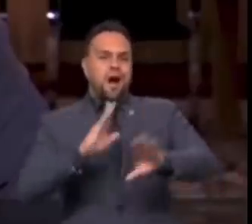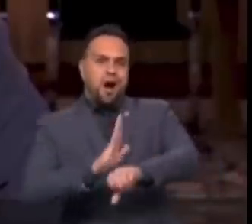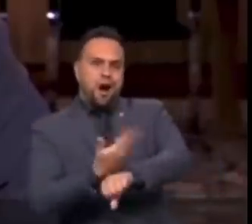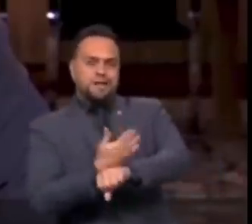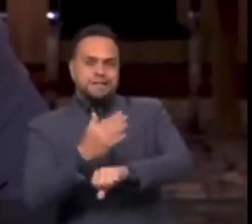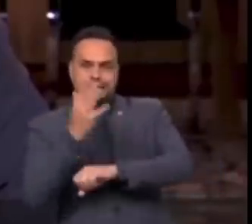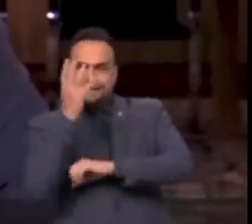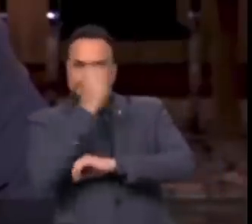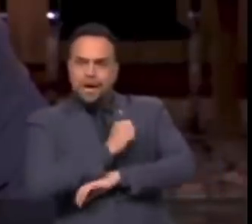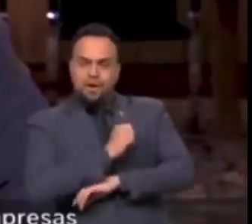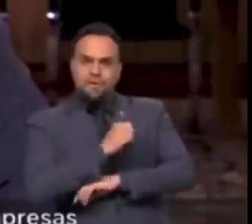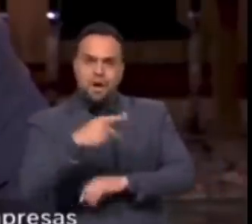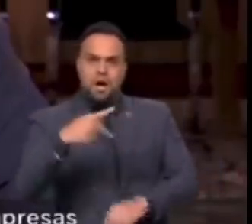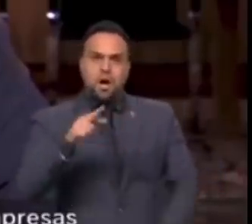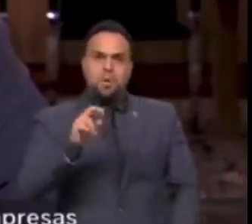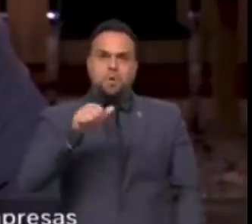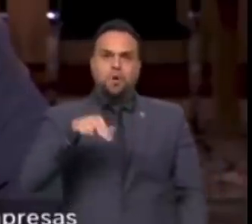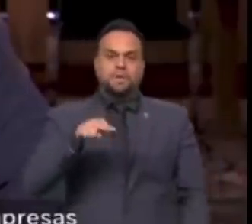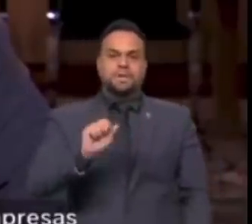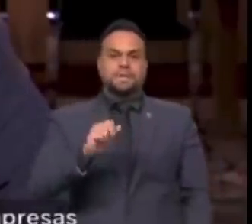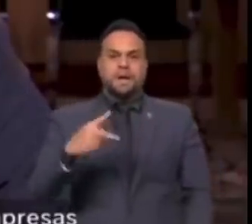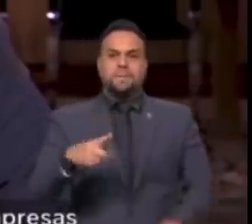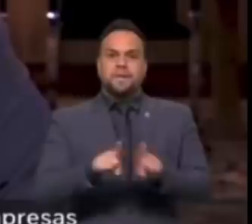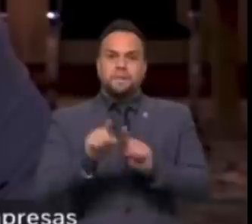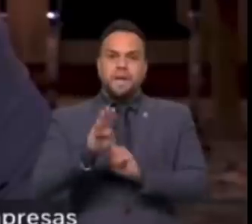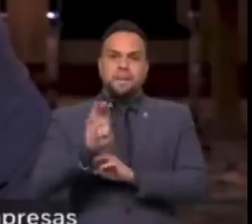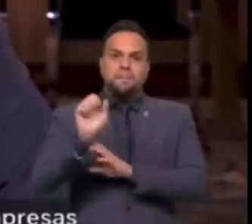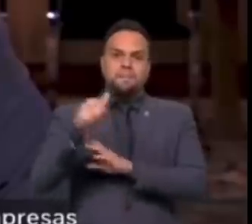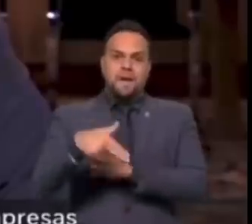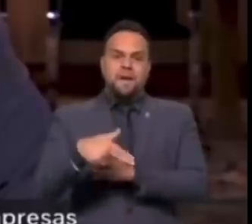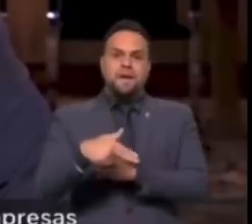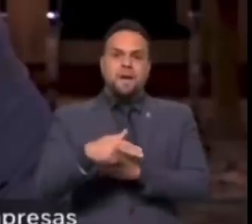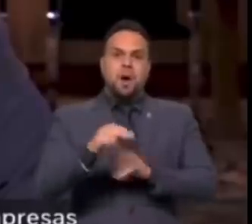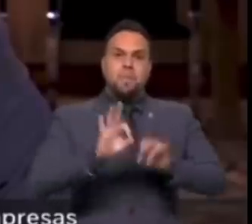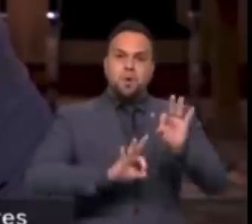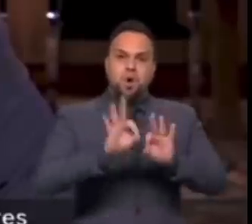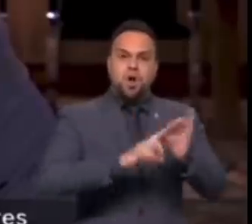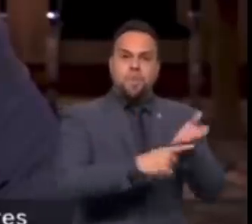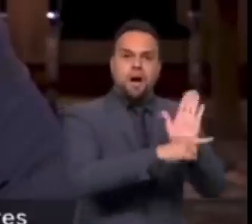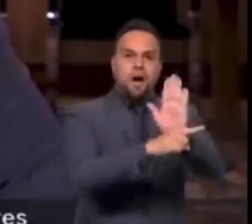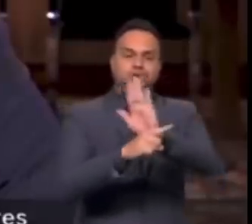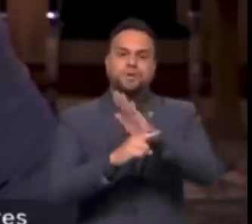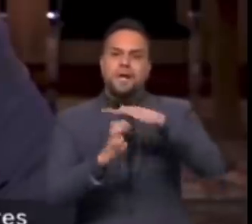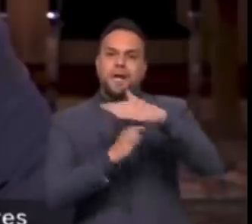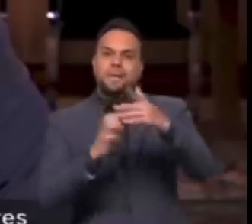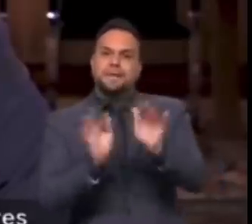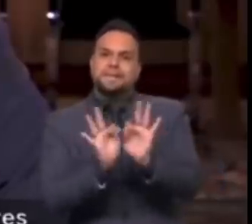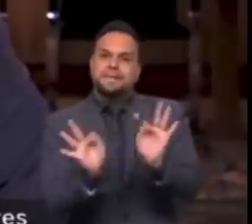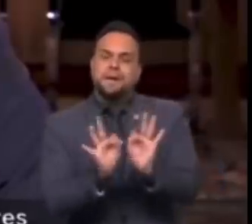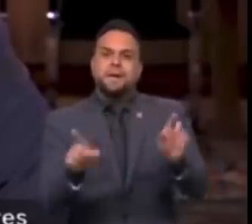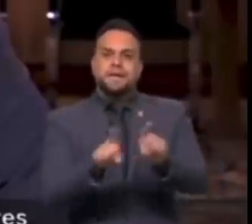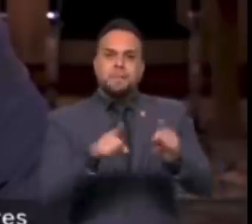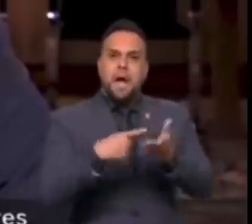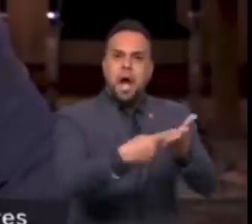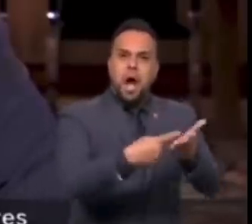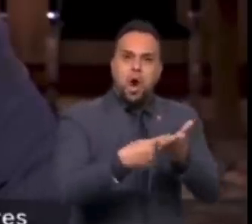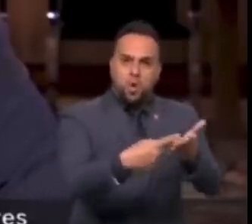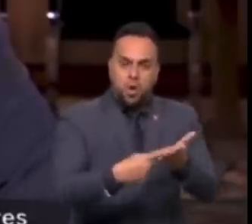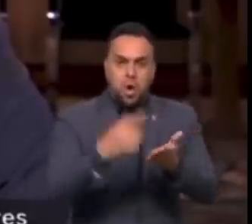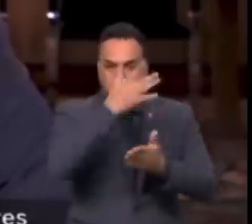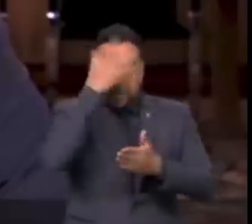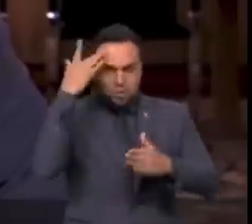criamos o planeta e o bem programas para socorrer as pequenas e médias empresas bem como fomentar